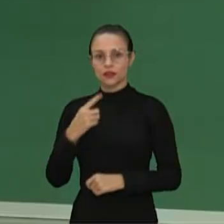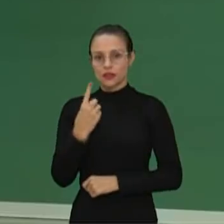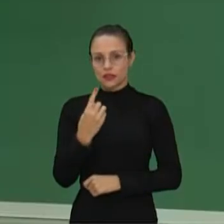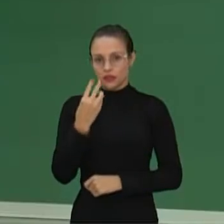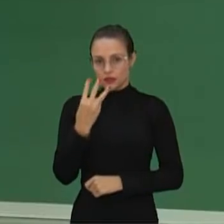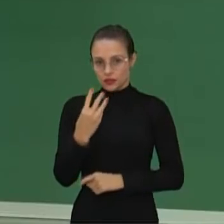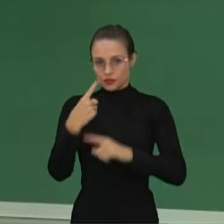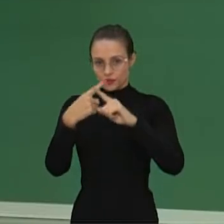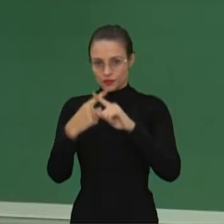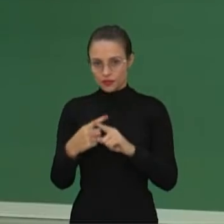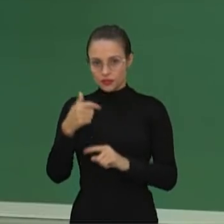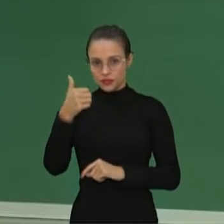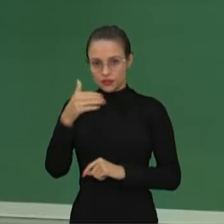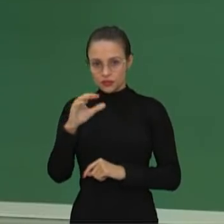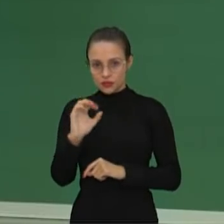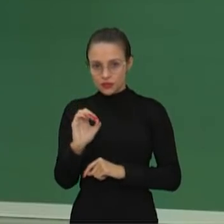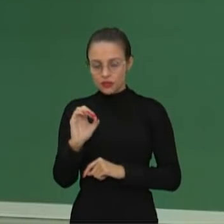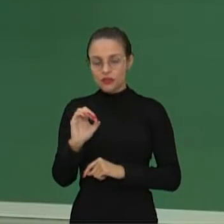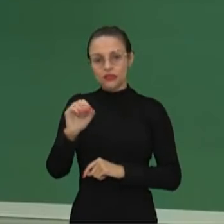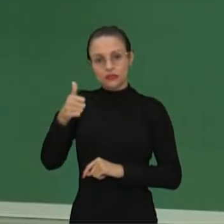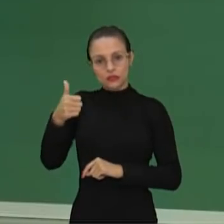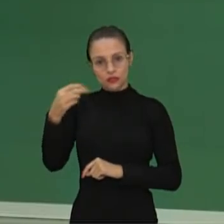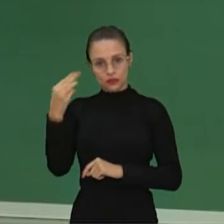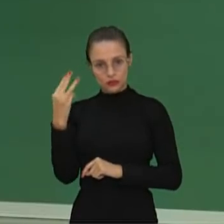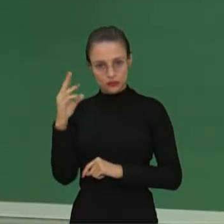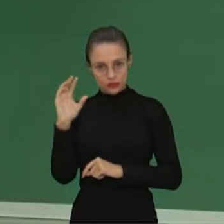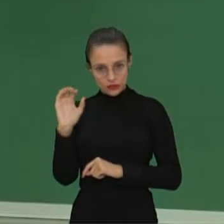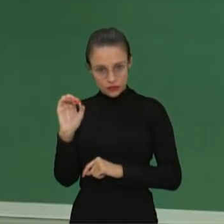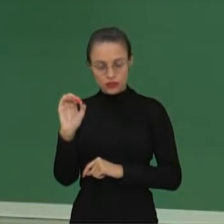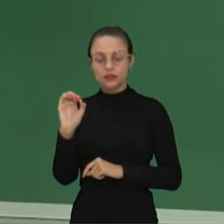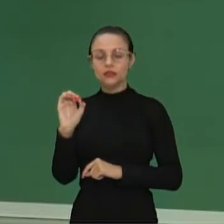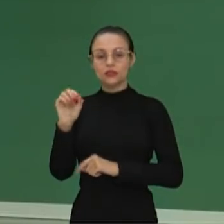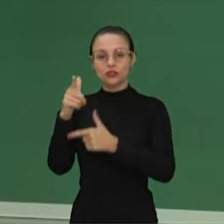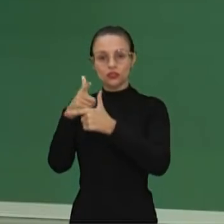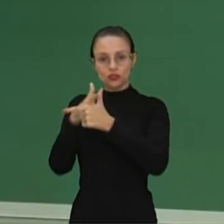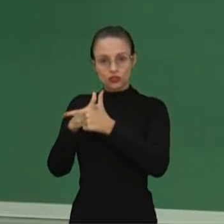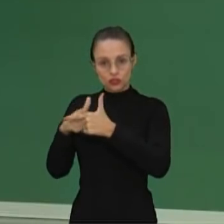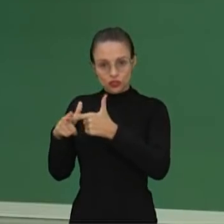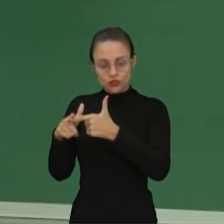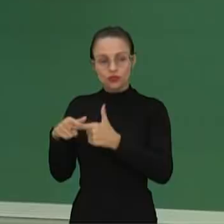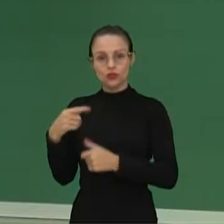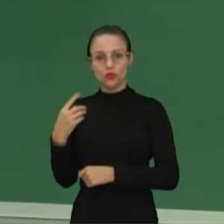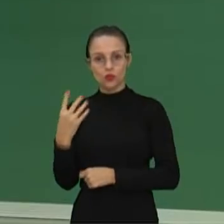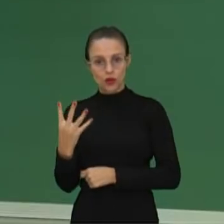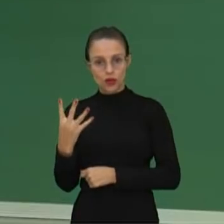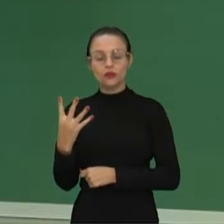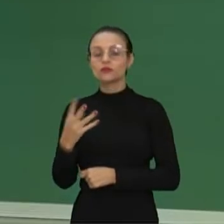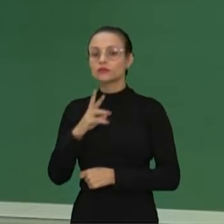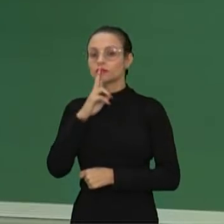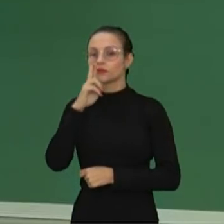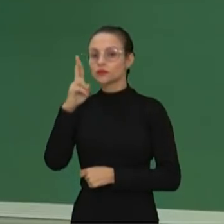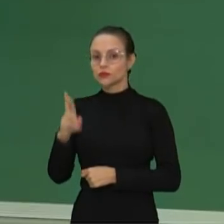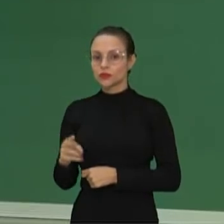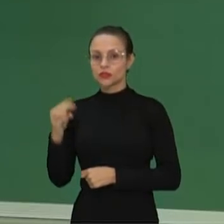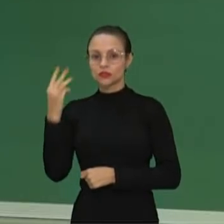13 vezes 10 vai dar 130. 130 divididos por 4, nós vamos chegar em